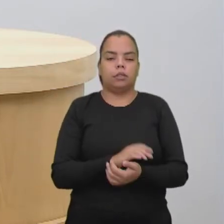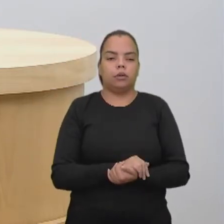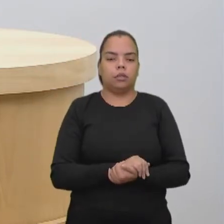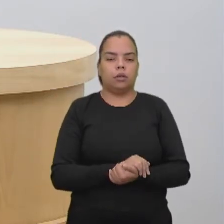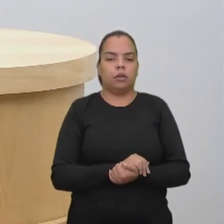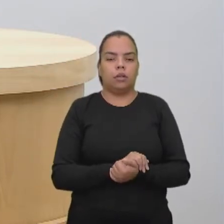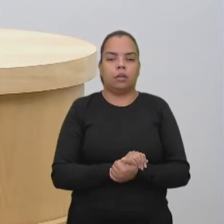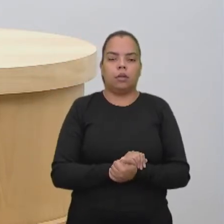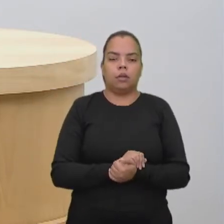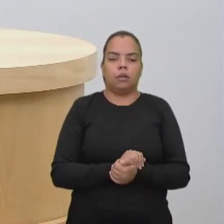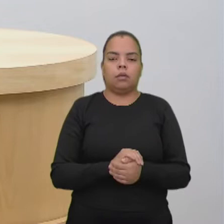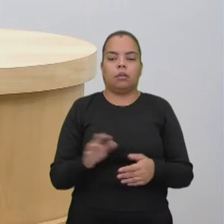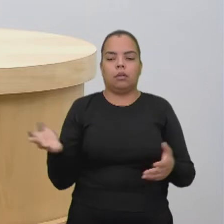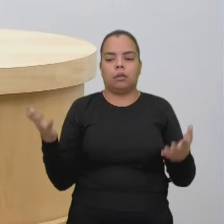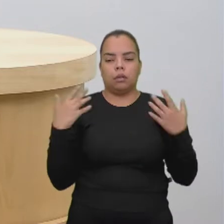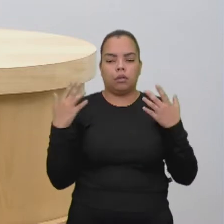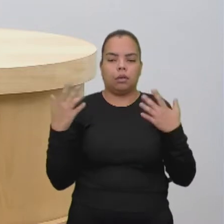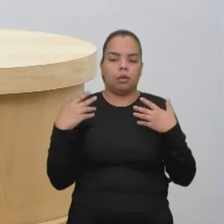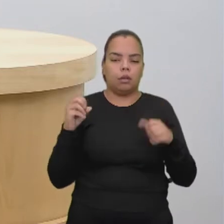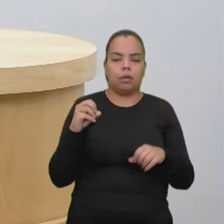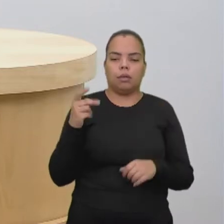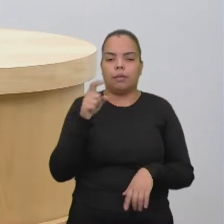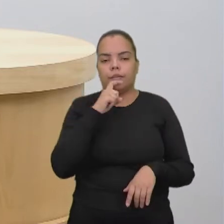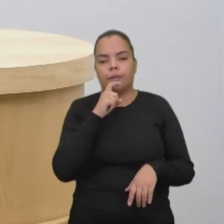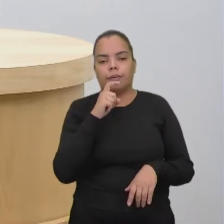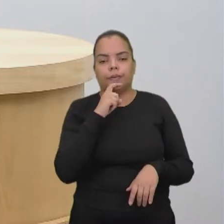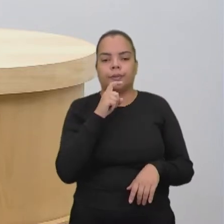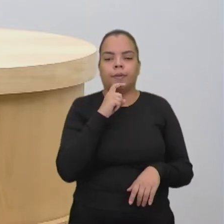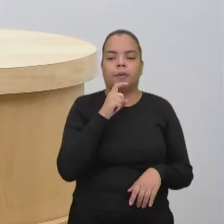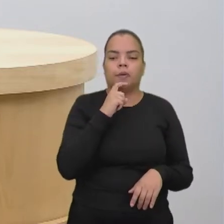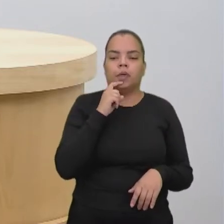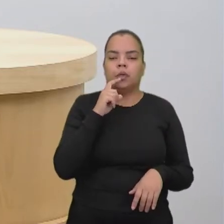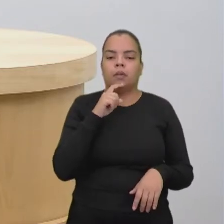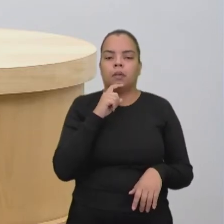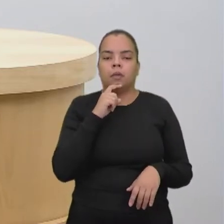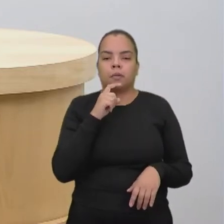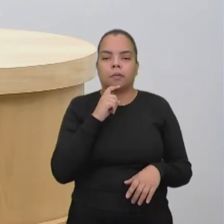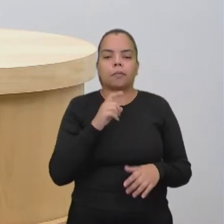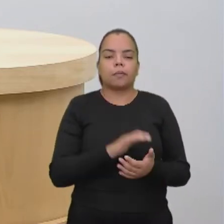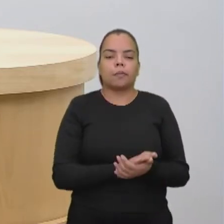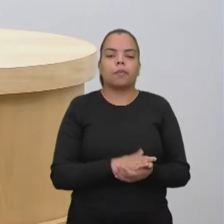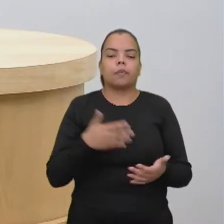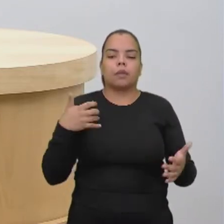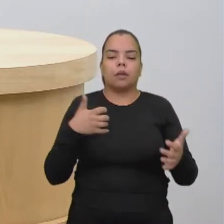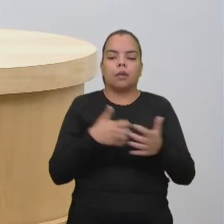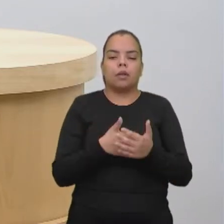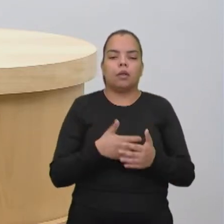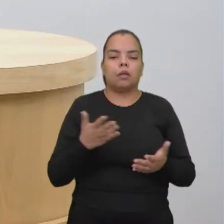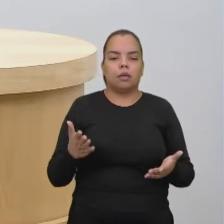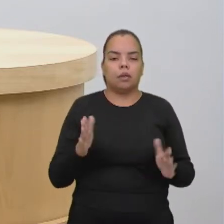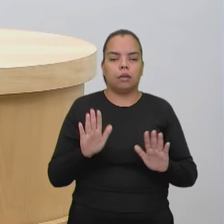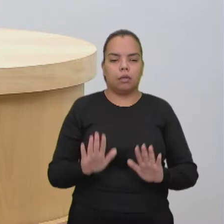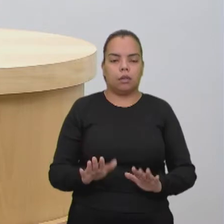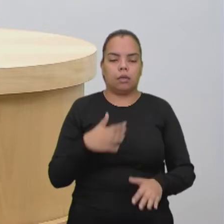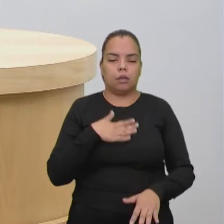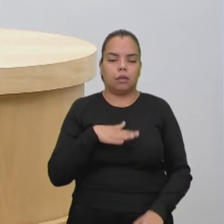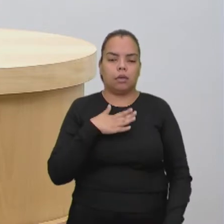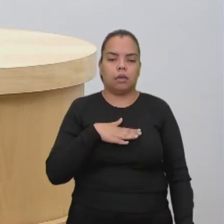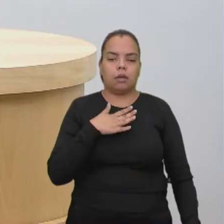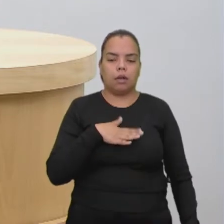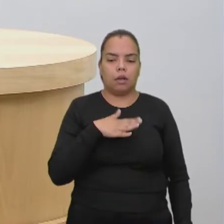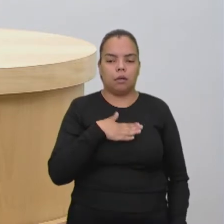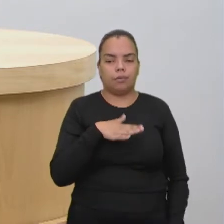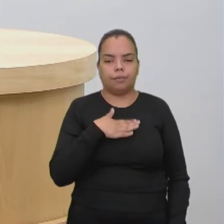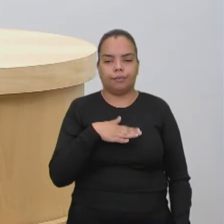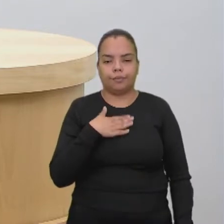de clima, né, questões aí, né, de compactação e descompactação. Então a gente vai ver isso mais para frente. Então calma, que nós vamos